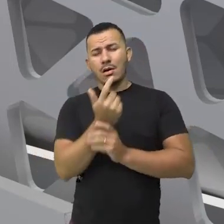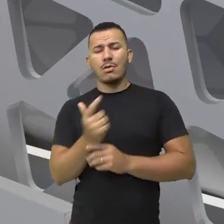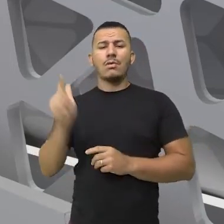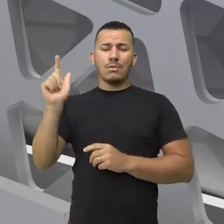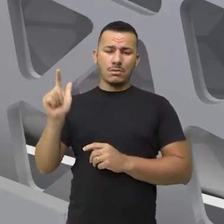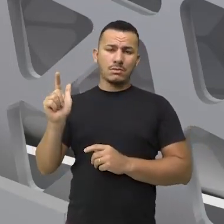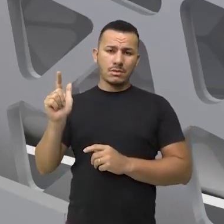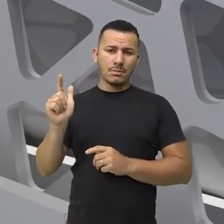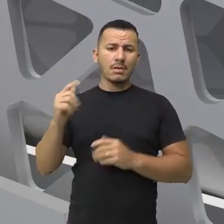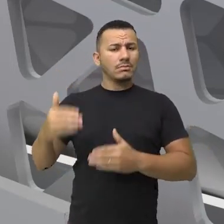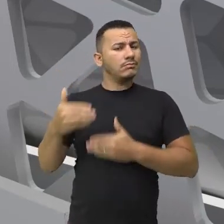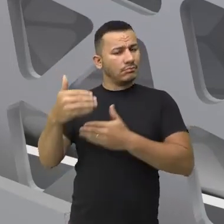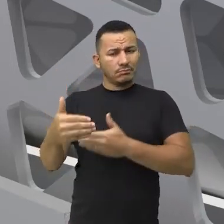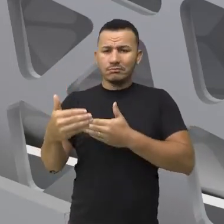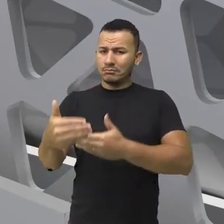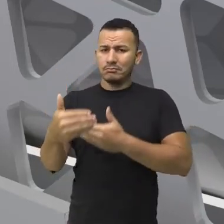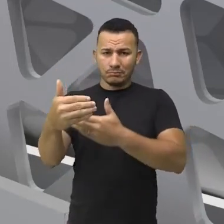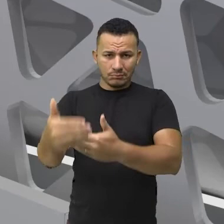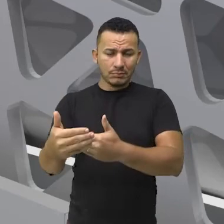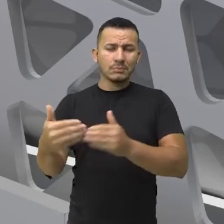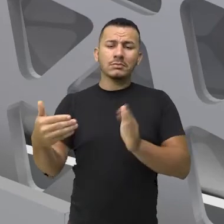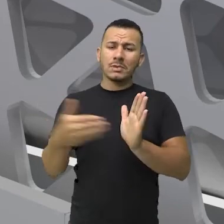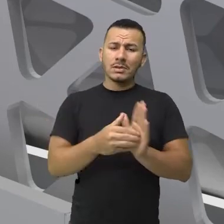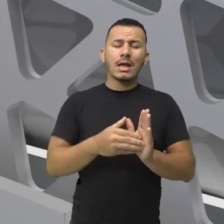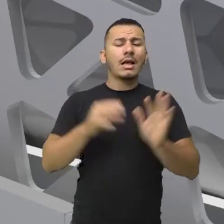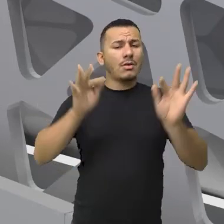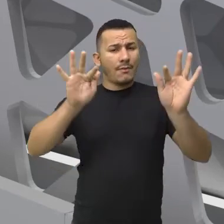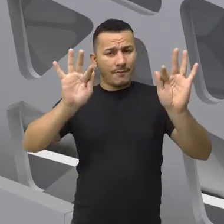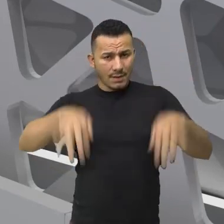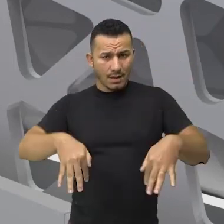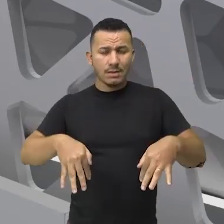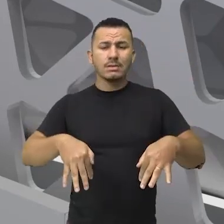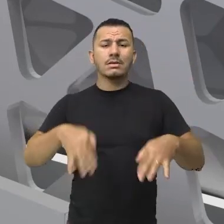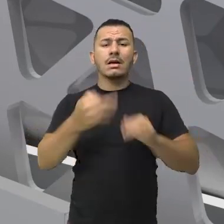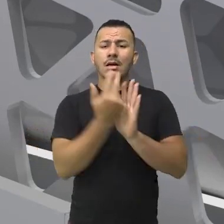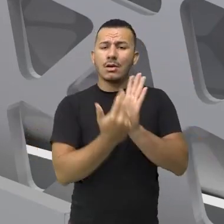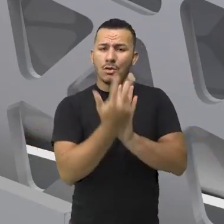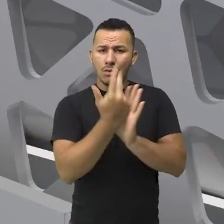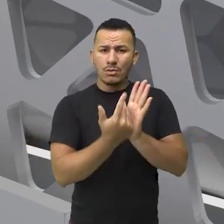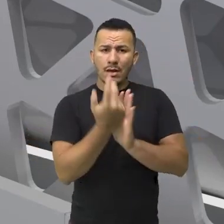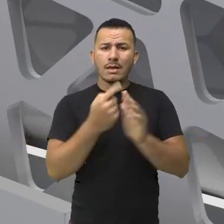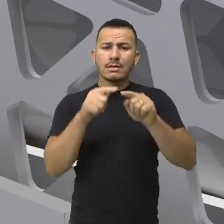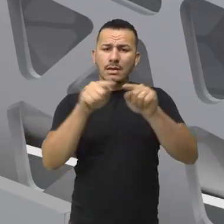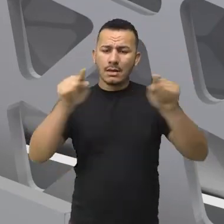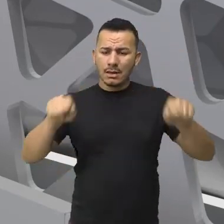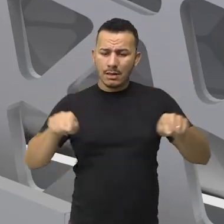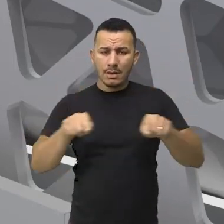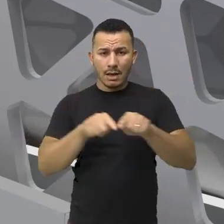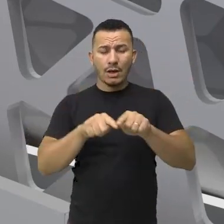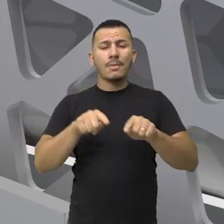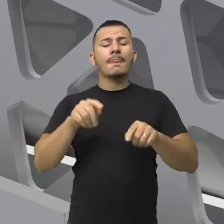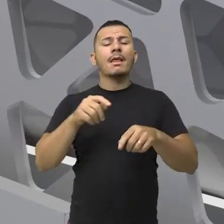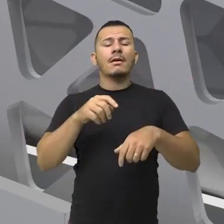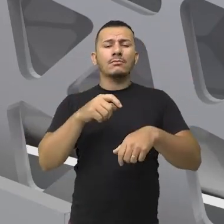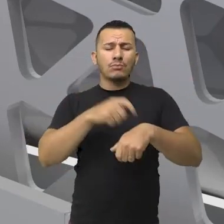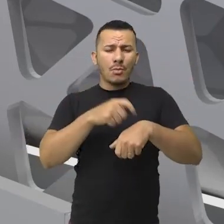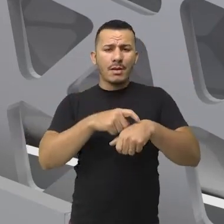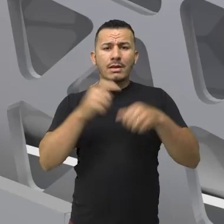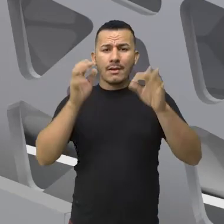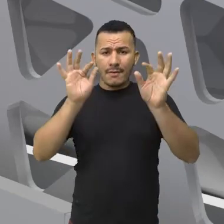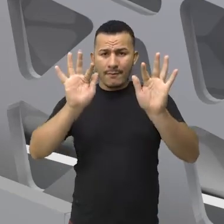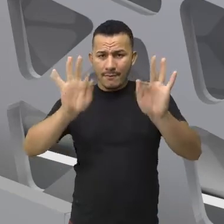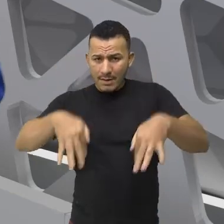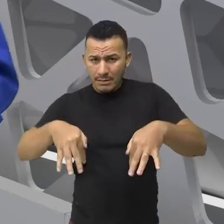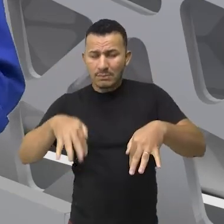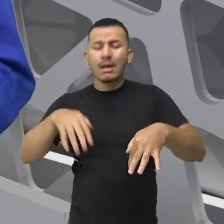segmento. E assim sucessivamente, até fechar essa ordem. Quando eu fecho, eu digo que eu tenho um